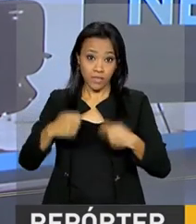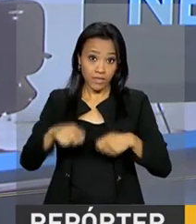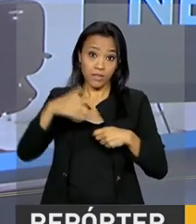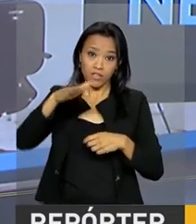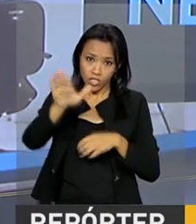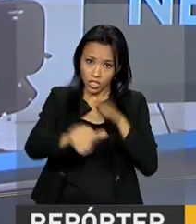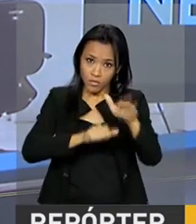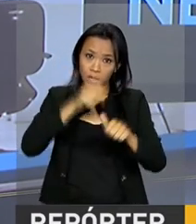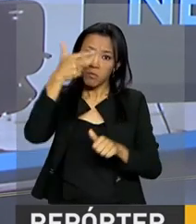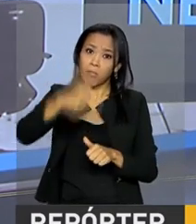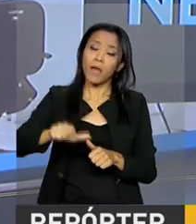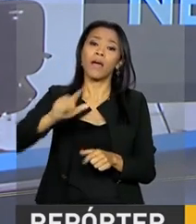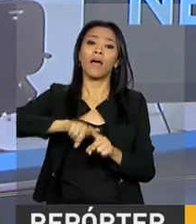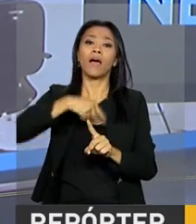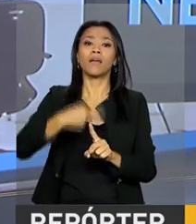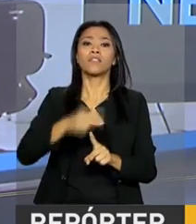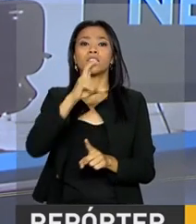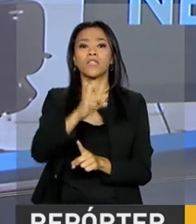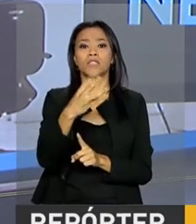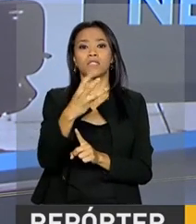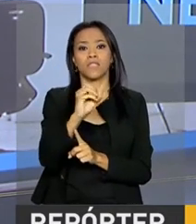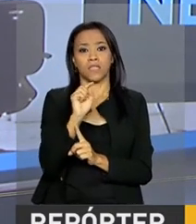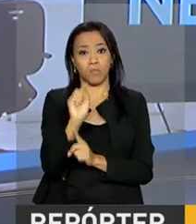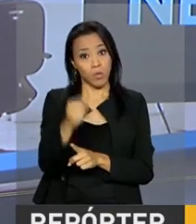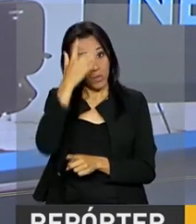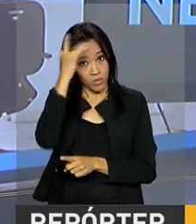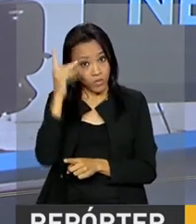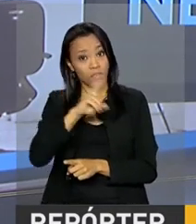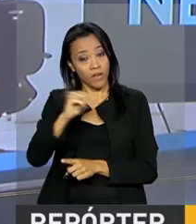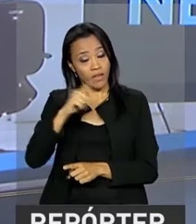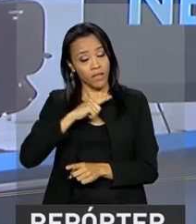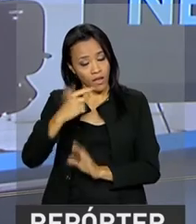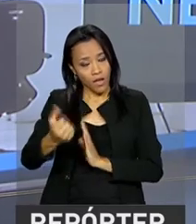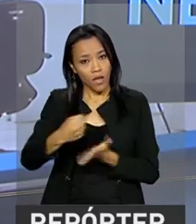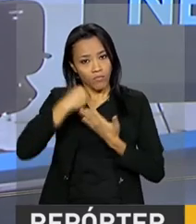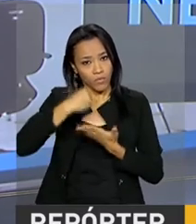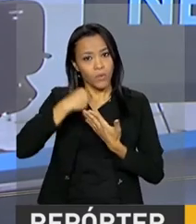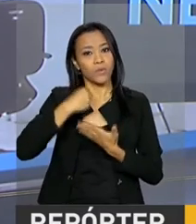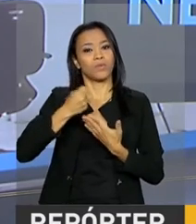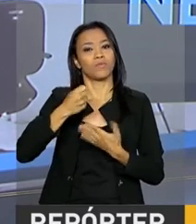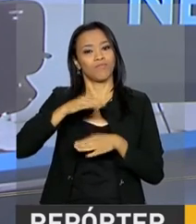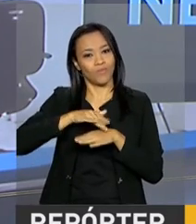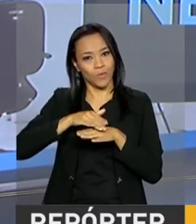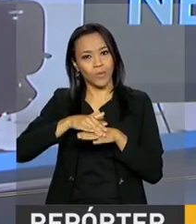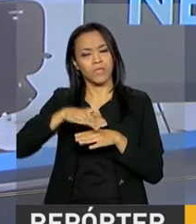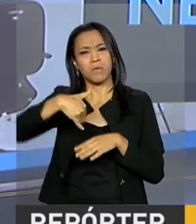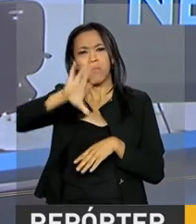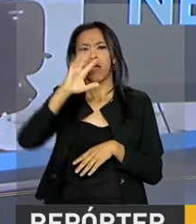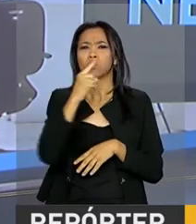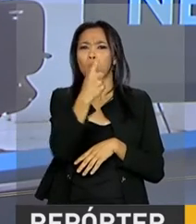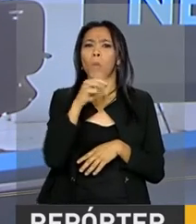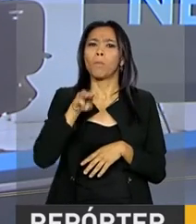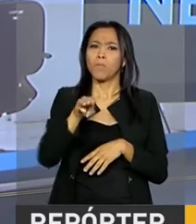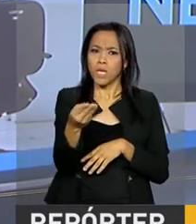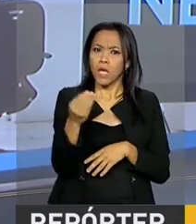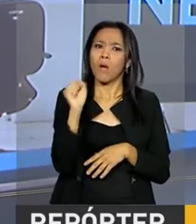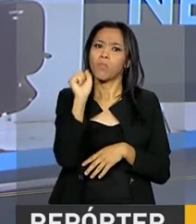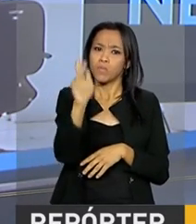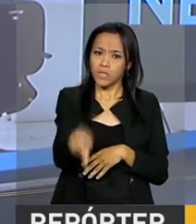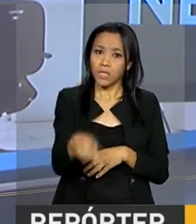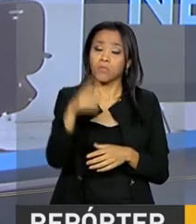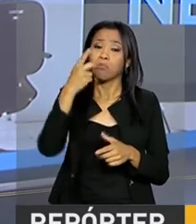mais de 530 mil beneficiários com auxílio doença e mais de um milhão de aposentados por invalidez